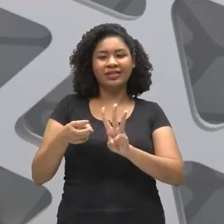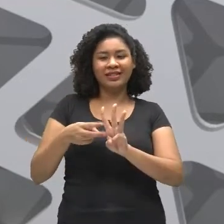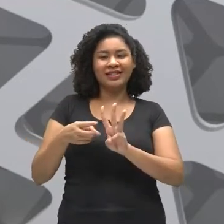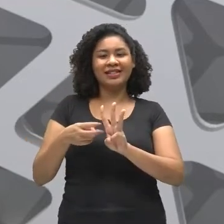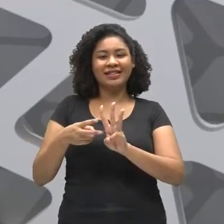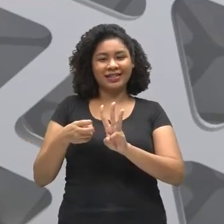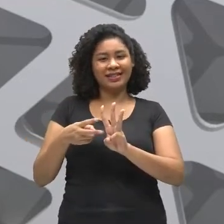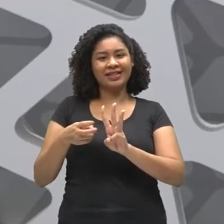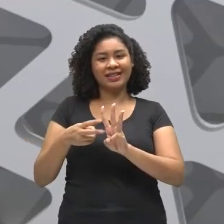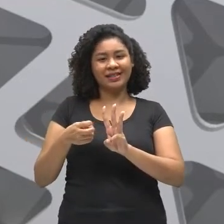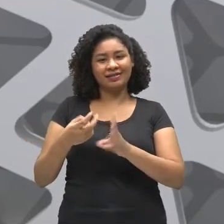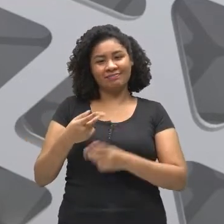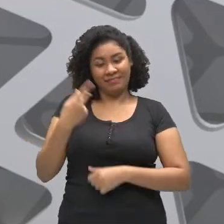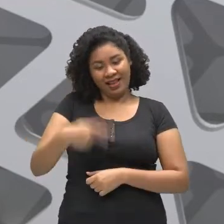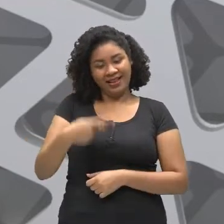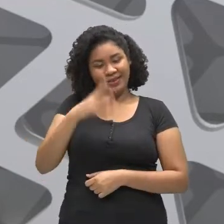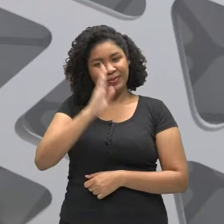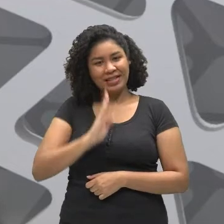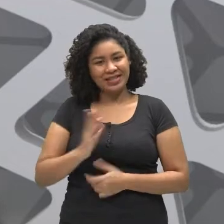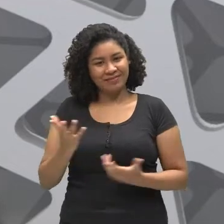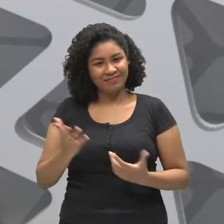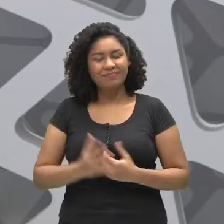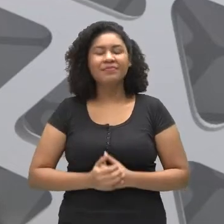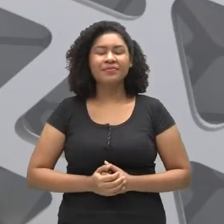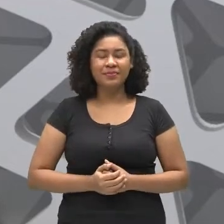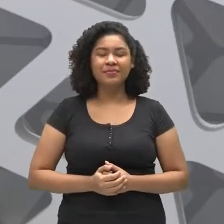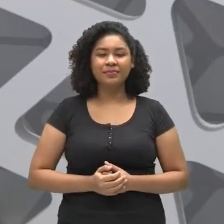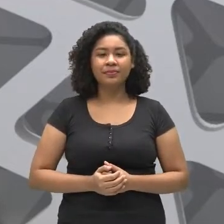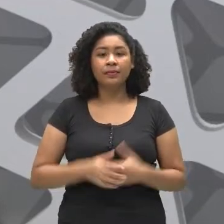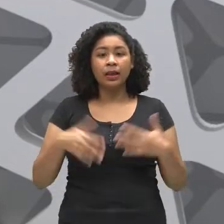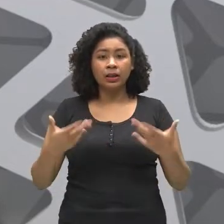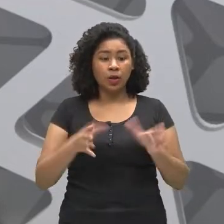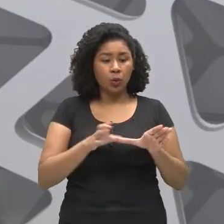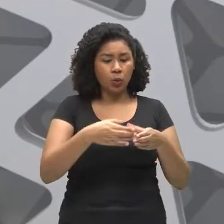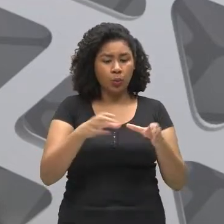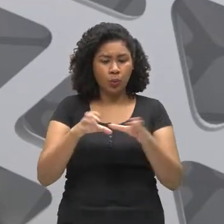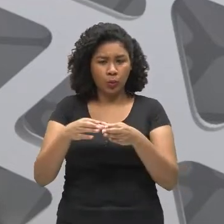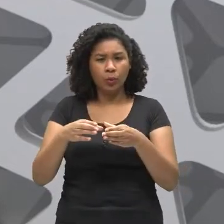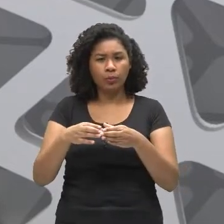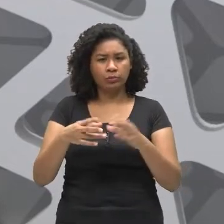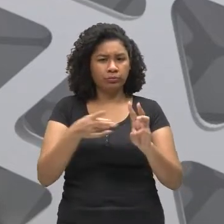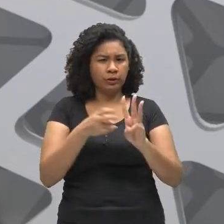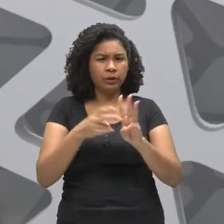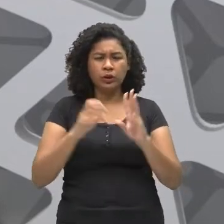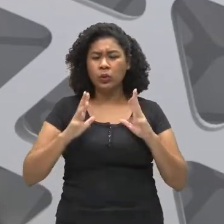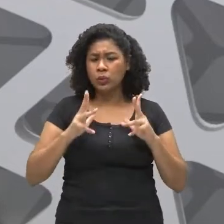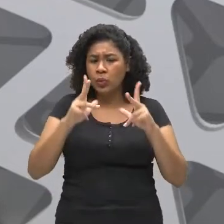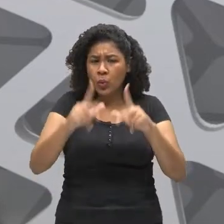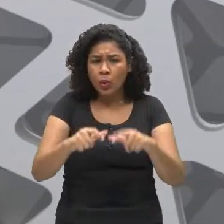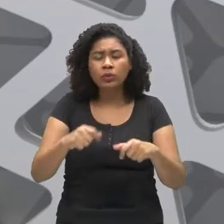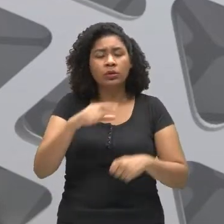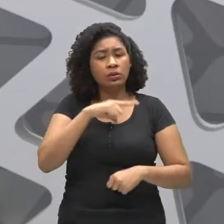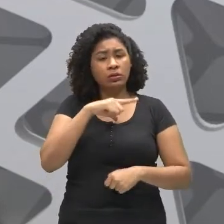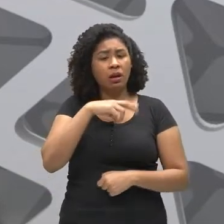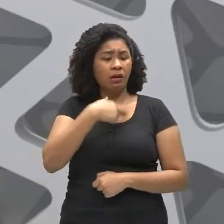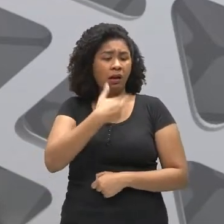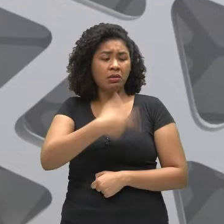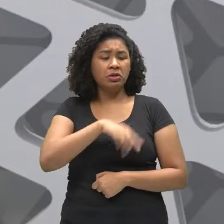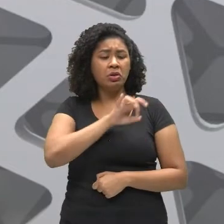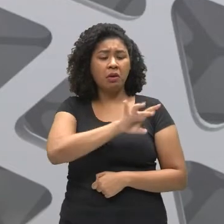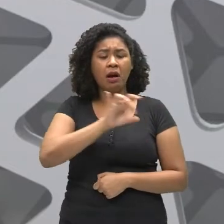exemplo, dando a situação do Brasil. Então, todos os grupos indígenas aqui no Brasil tinham as suas religiões, que